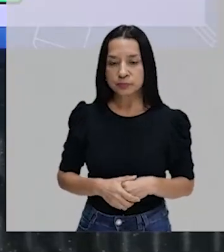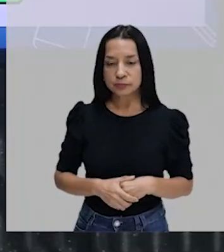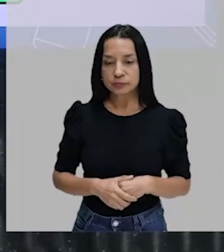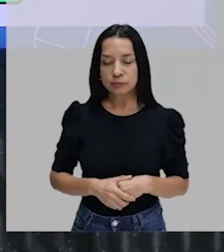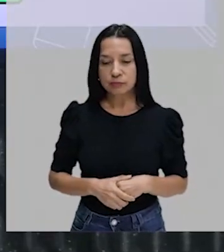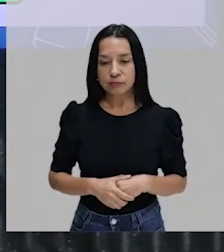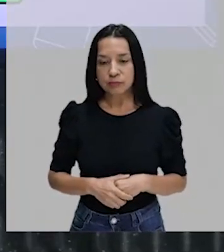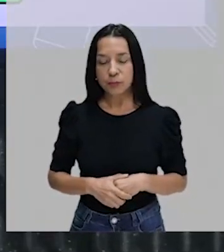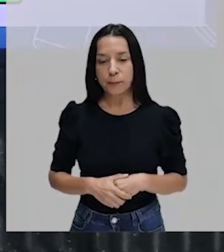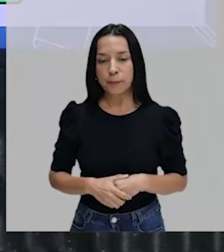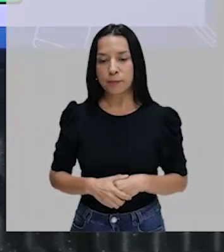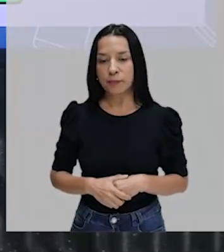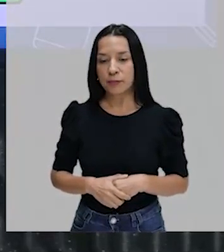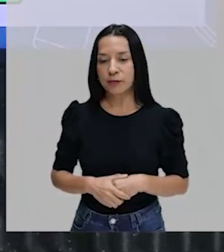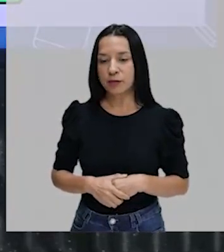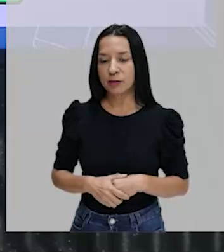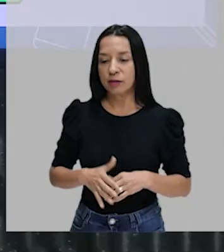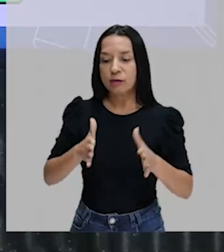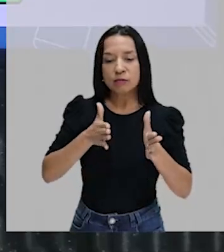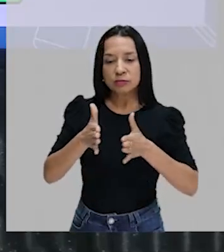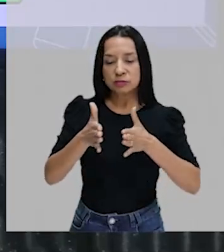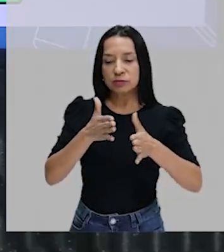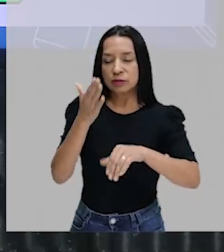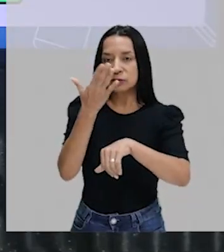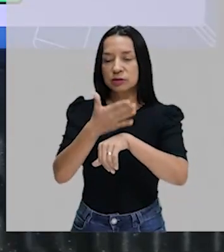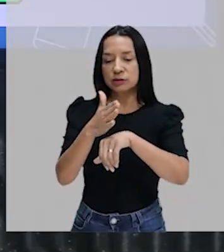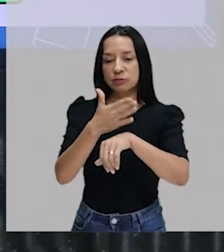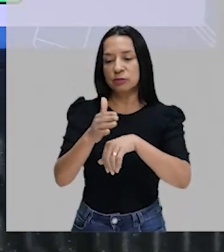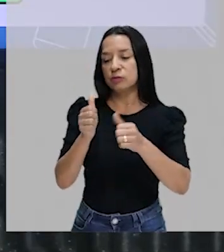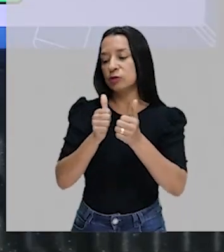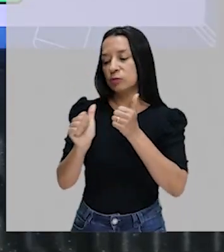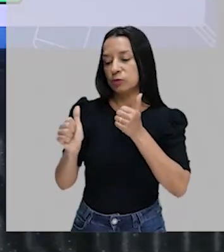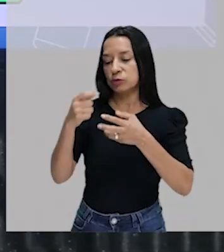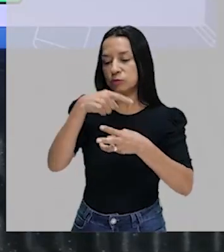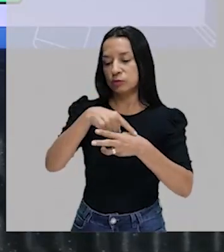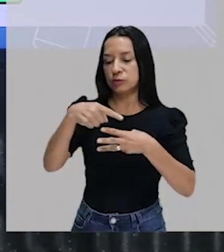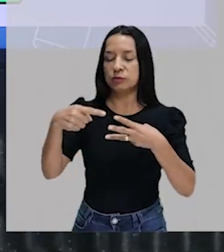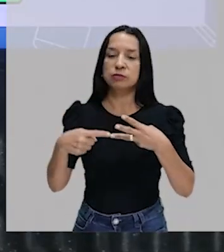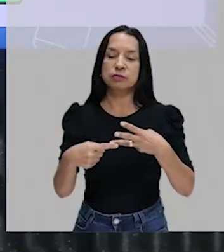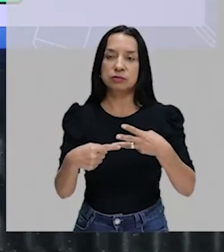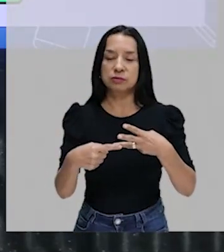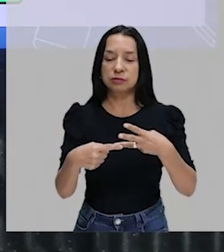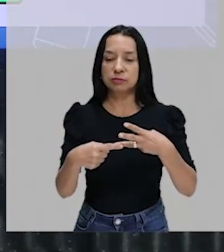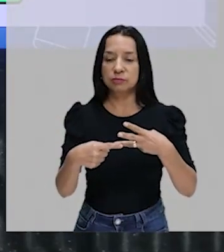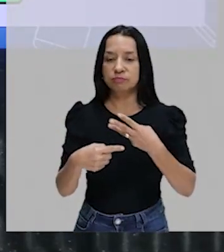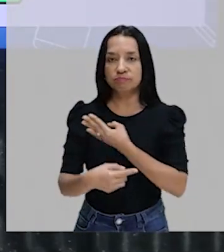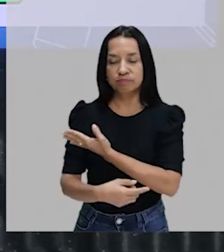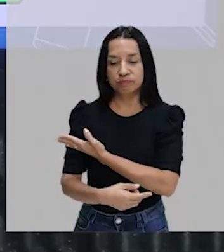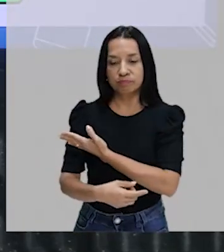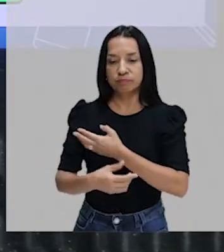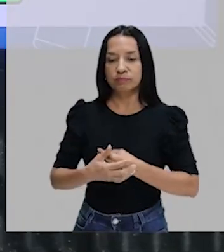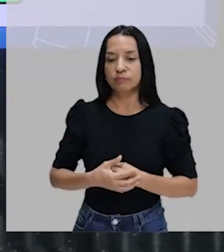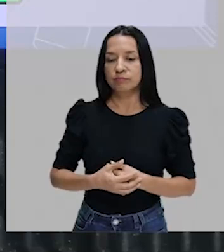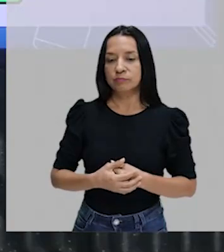Aí vamos aqui para as fases do treinamento. O treinamento esportivo ele se divide em 3 fases. São essas aqui,